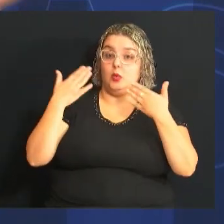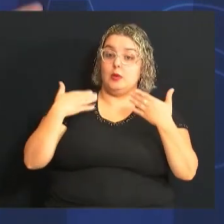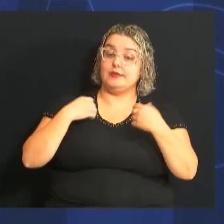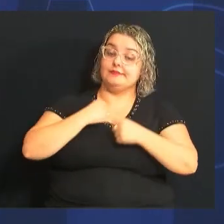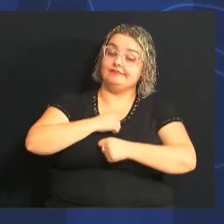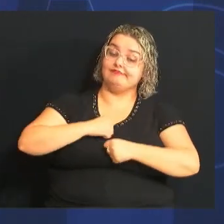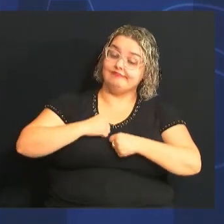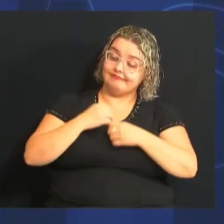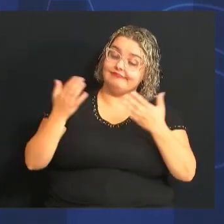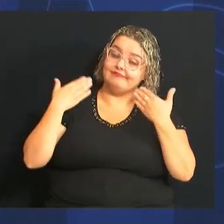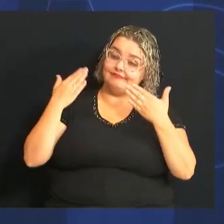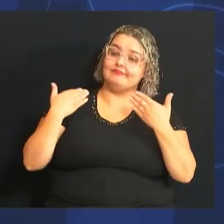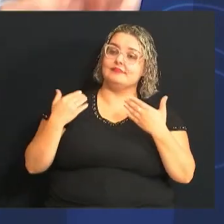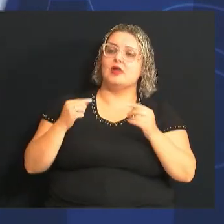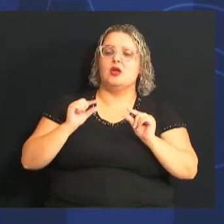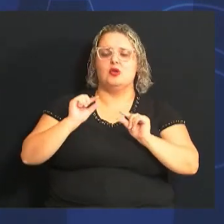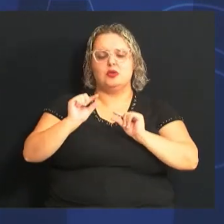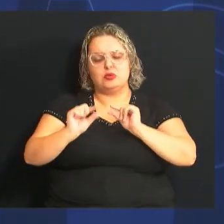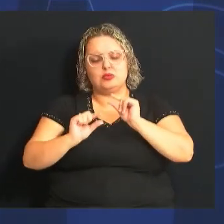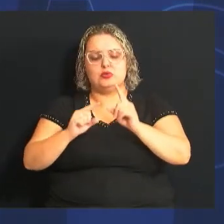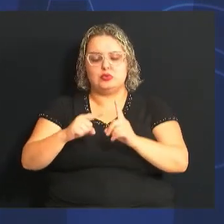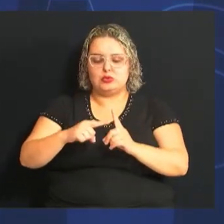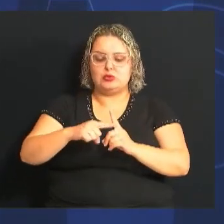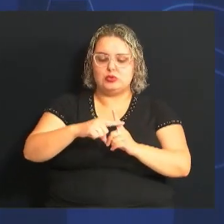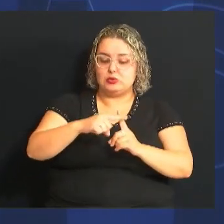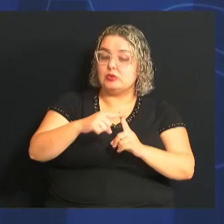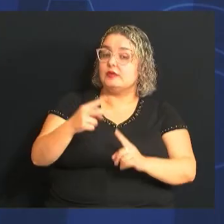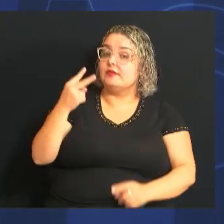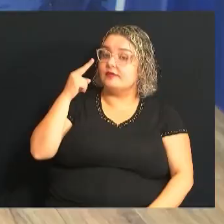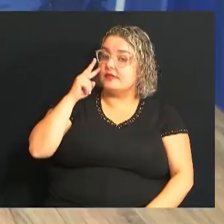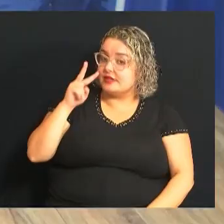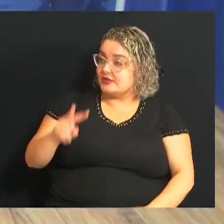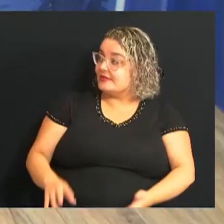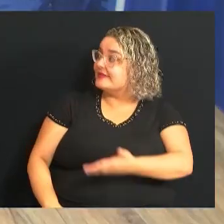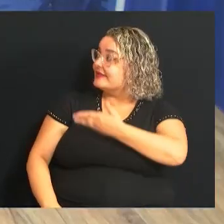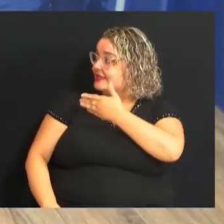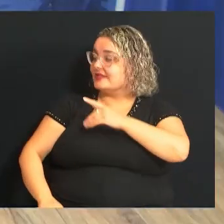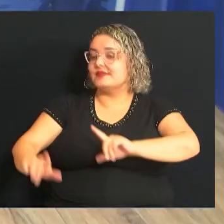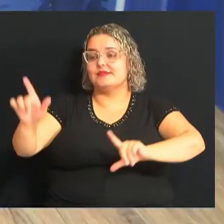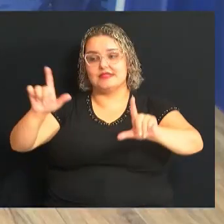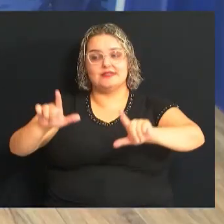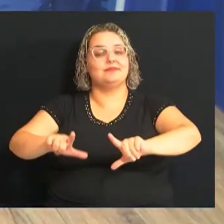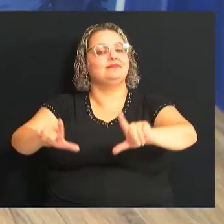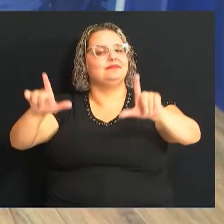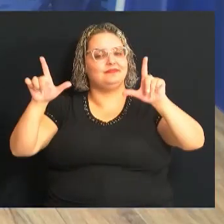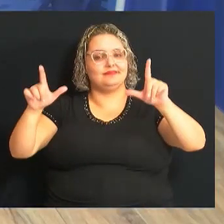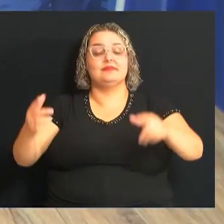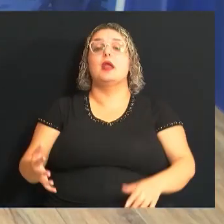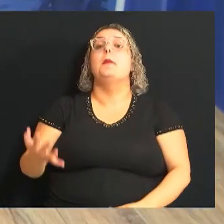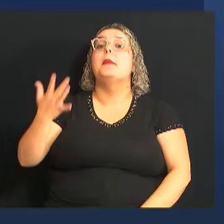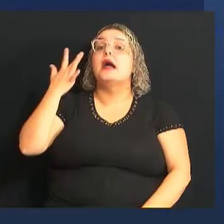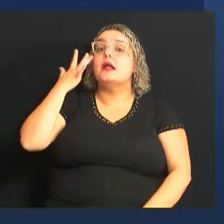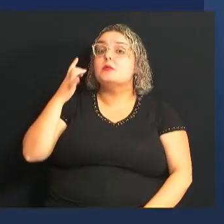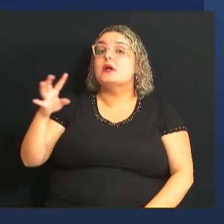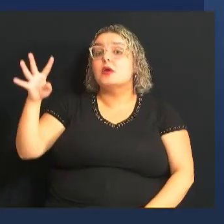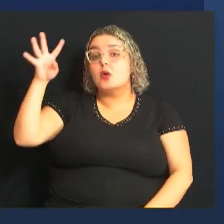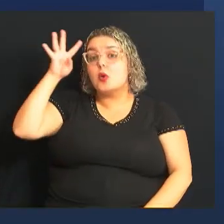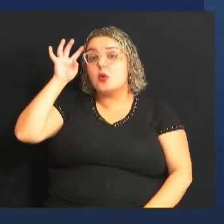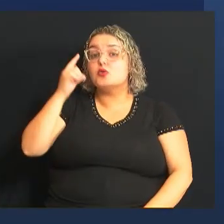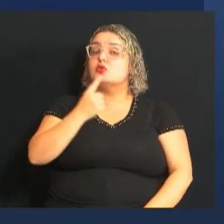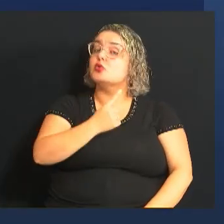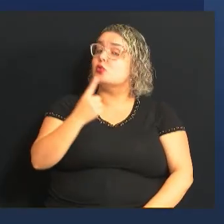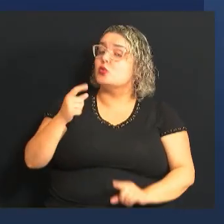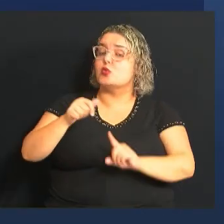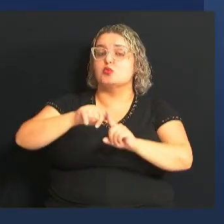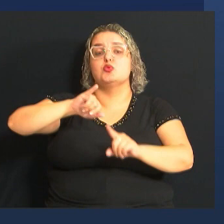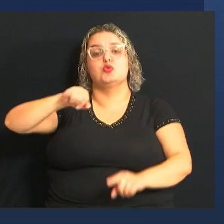verão, aos poucos ela vai subindo. Olha só, elas já estão aqui na Metera, então para amanhã, quarta-feira, dia 11 de janeiro,